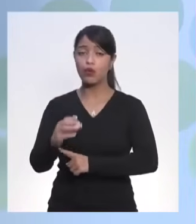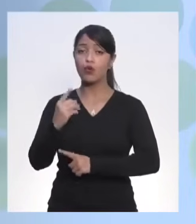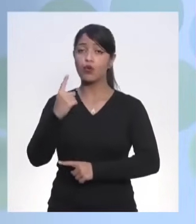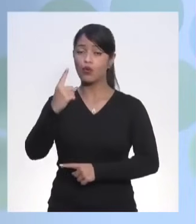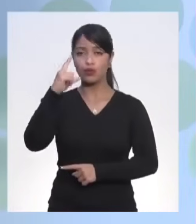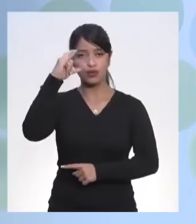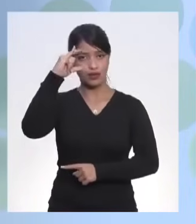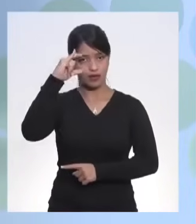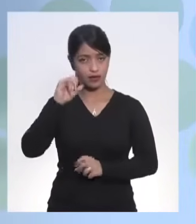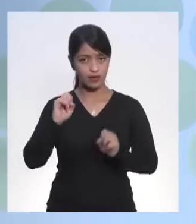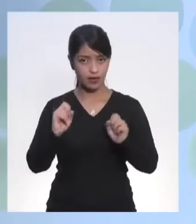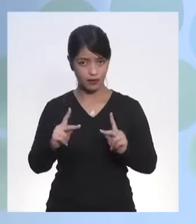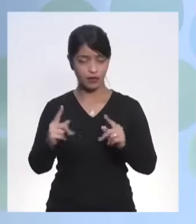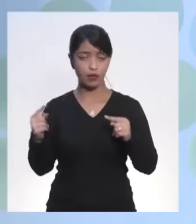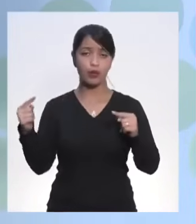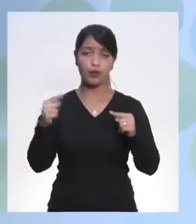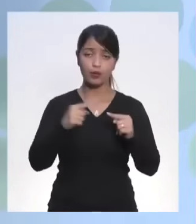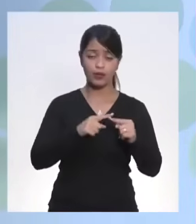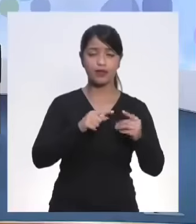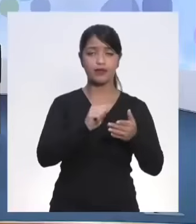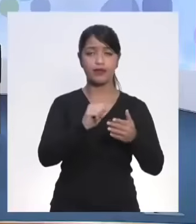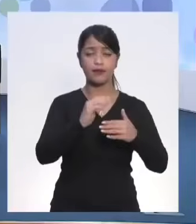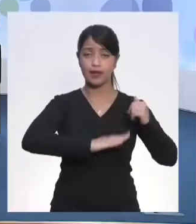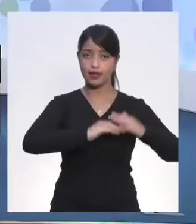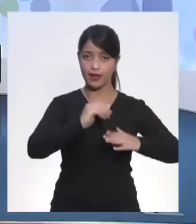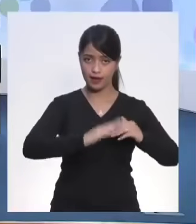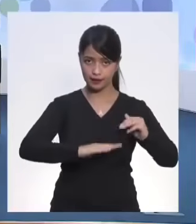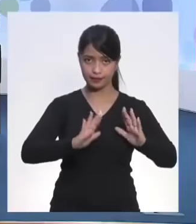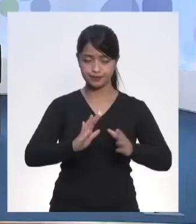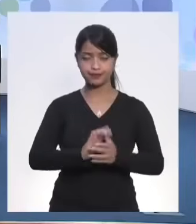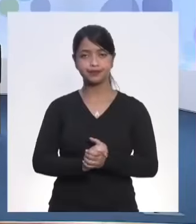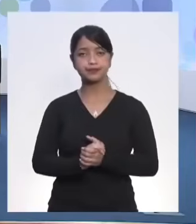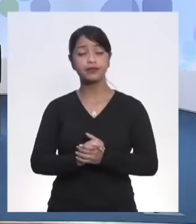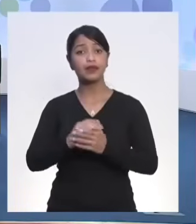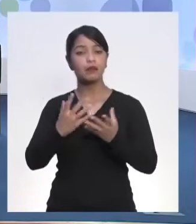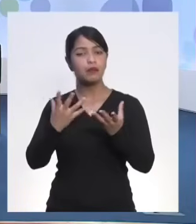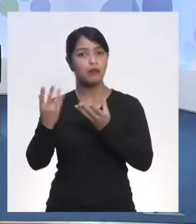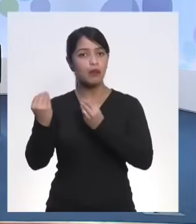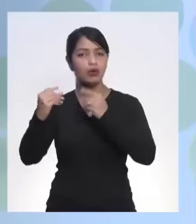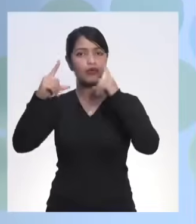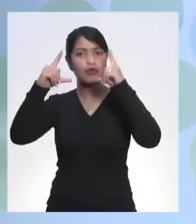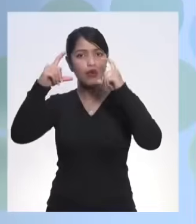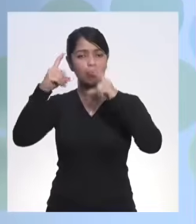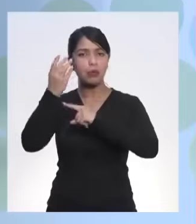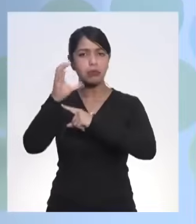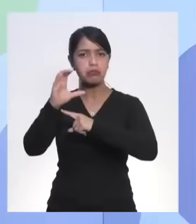referente a essa habilidade. E já temos muitas imagens, né, Ale? Nossa, olha...